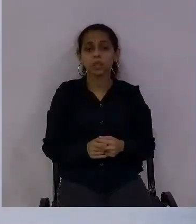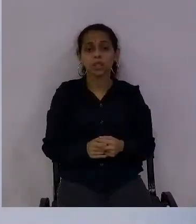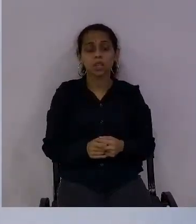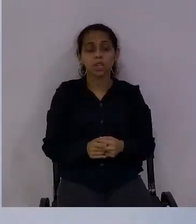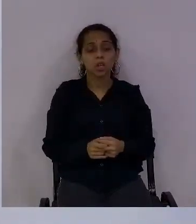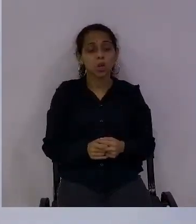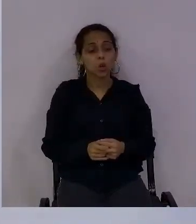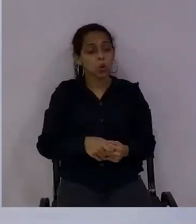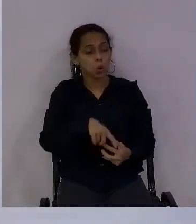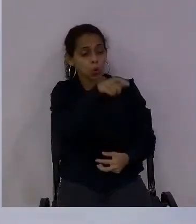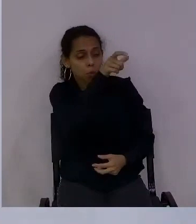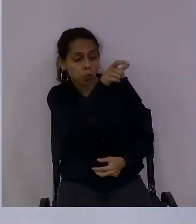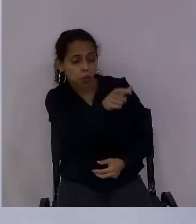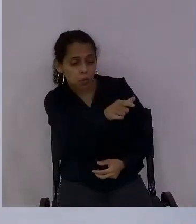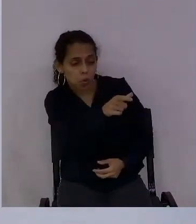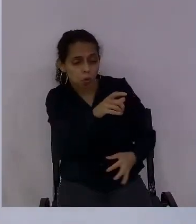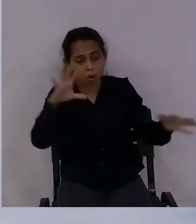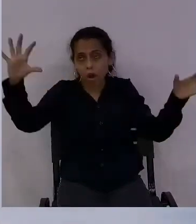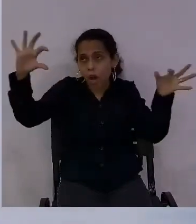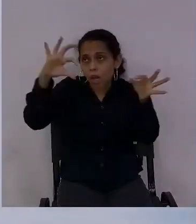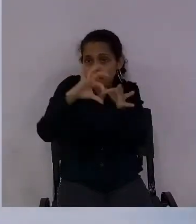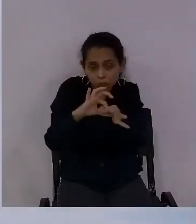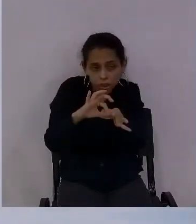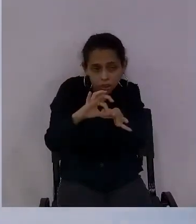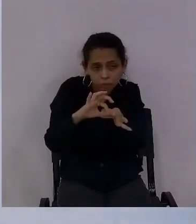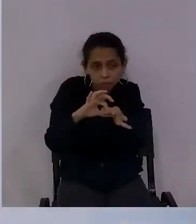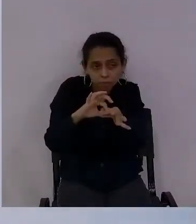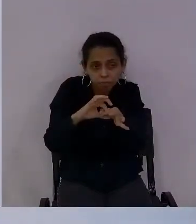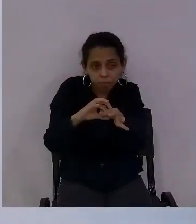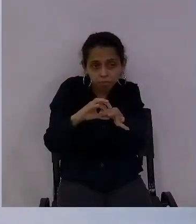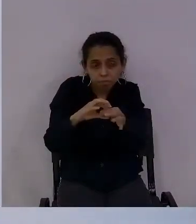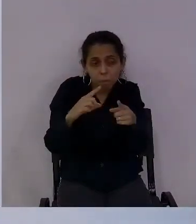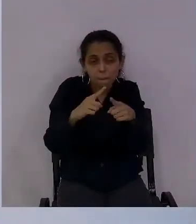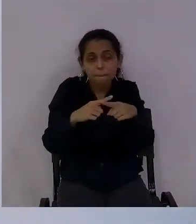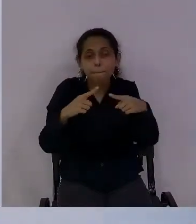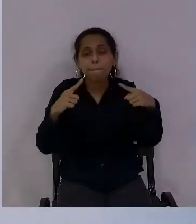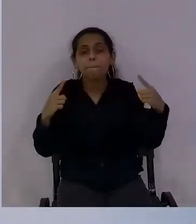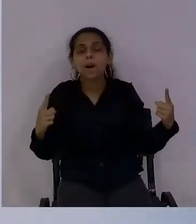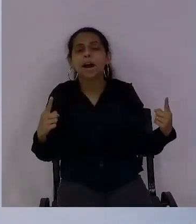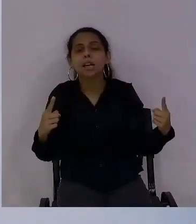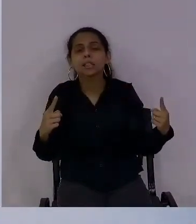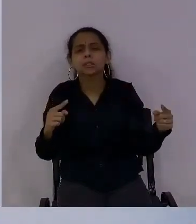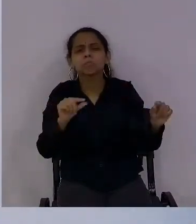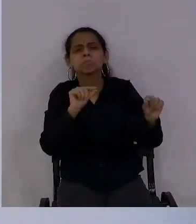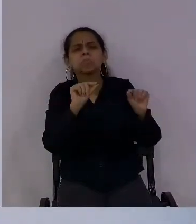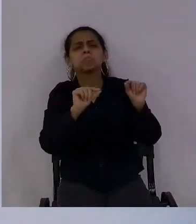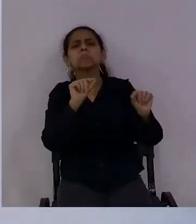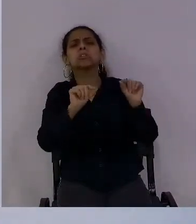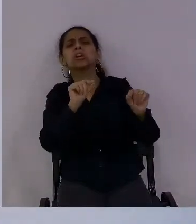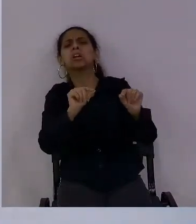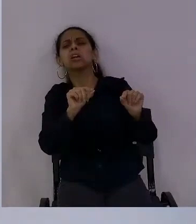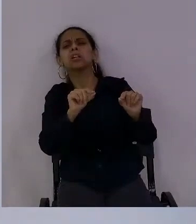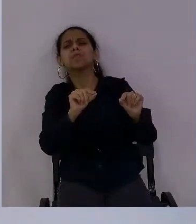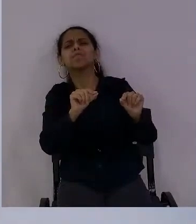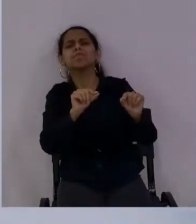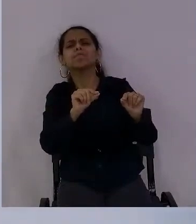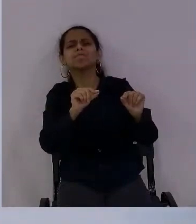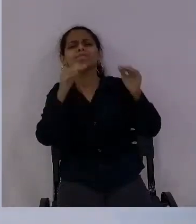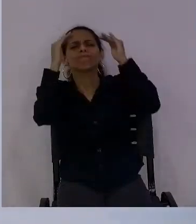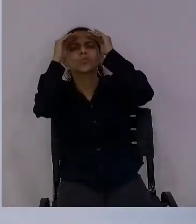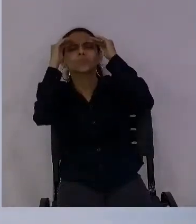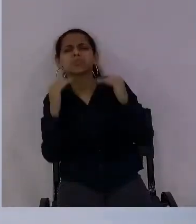Quem quebrou o acordo? O homem. Quem tem que pagar o preço, a dívida por este acordo quebrado? O